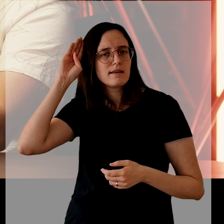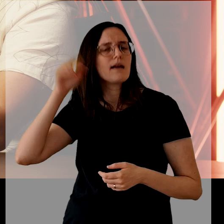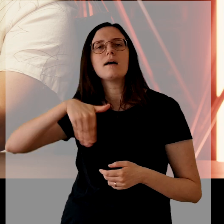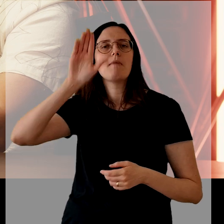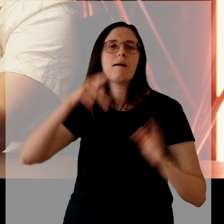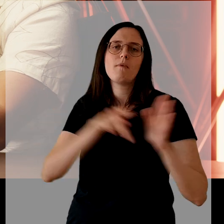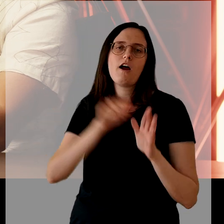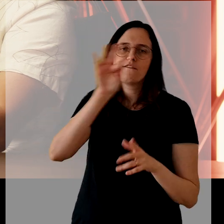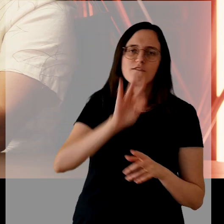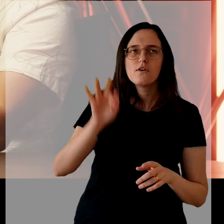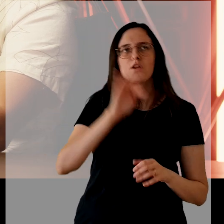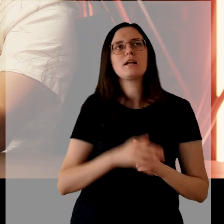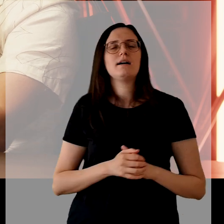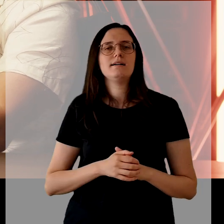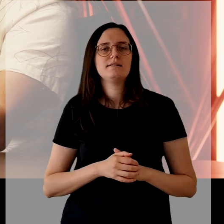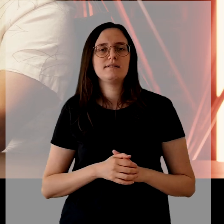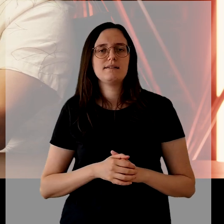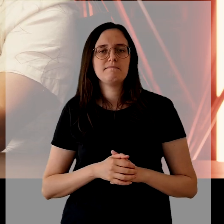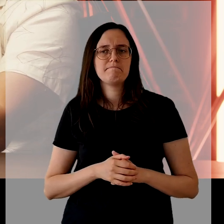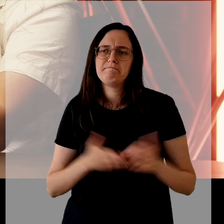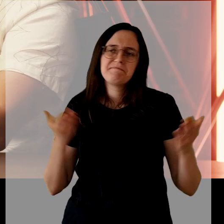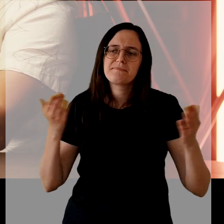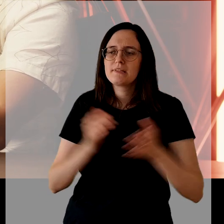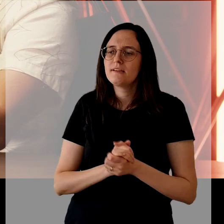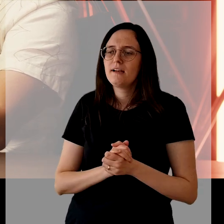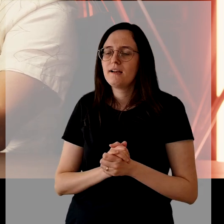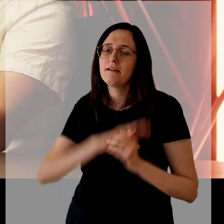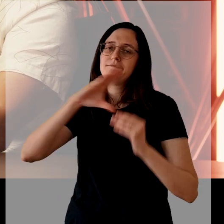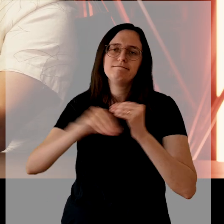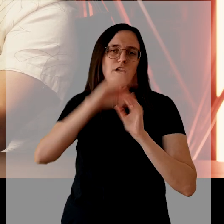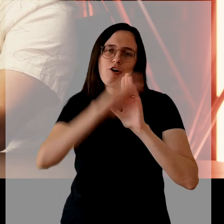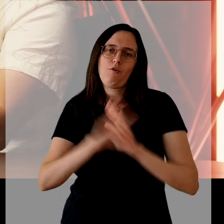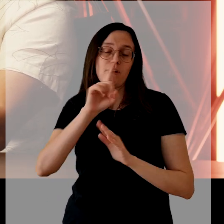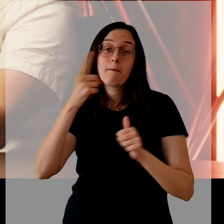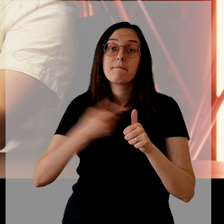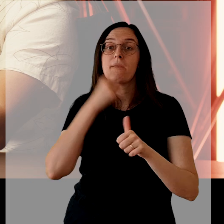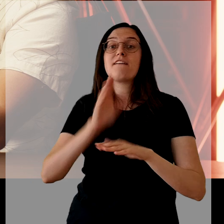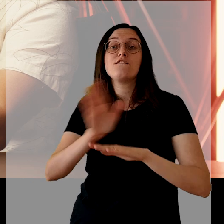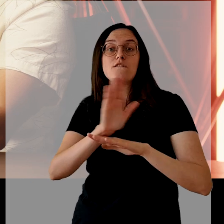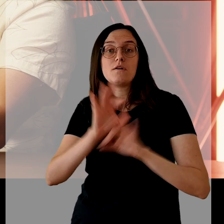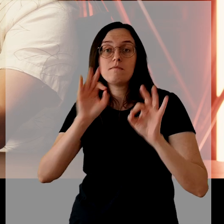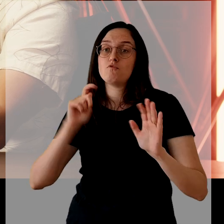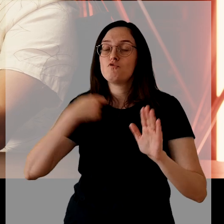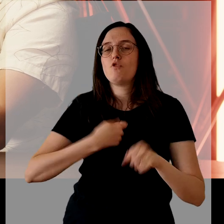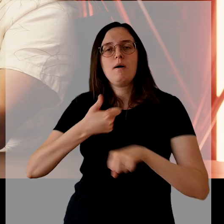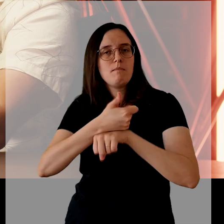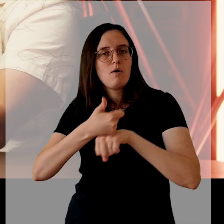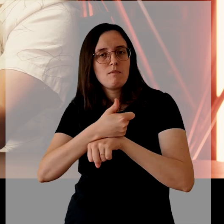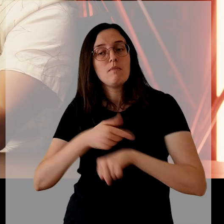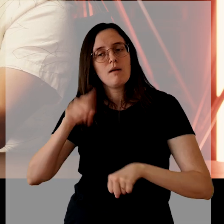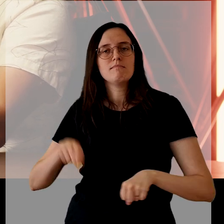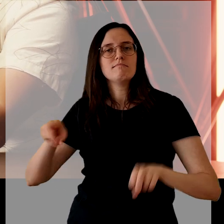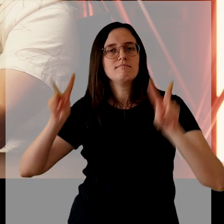trabalho mais de faculdade, trabalhos enfim, eu não conto no currículo assim. O primeiro filme que eu assino como profissional é